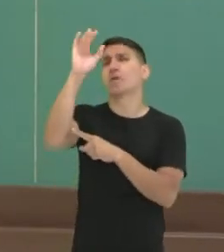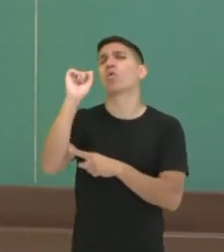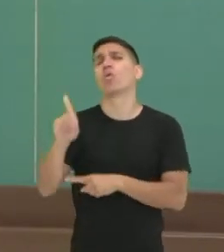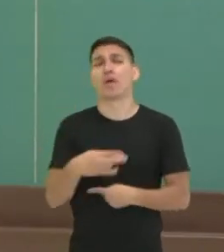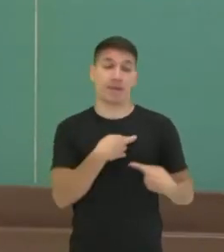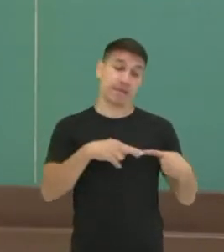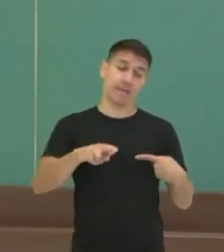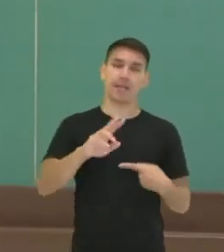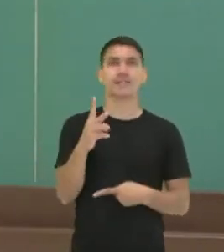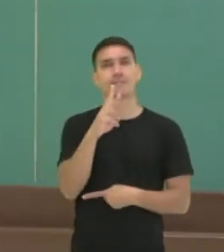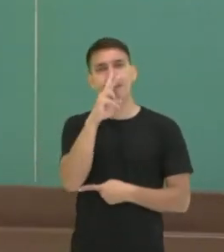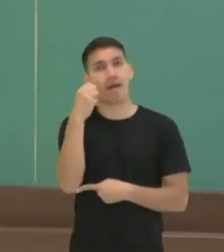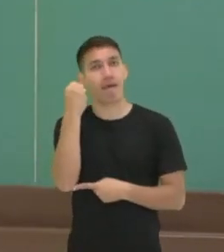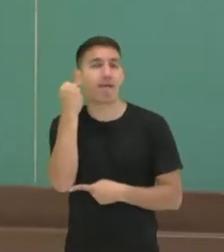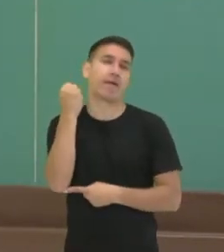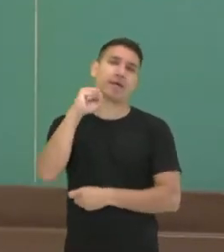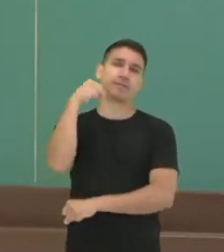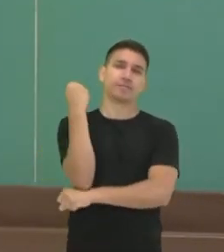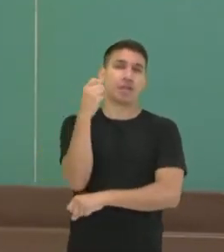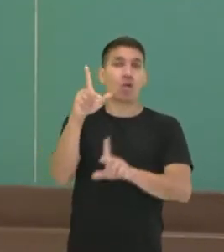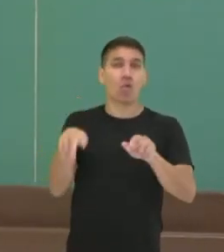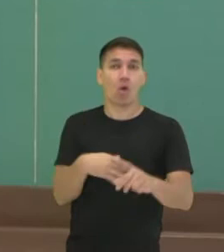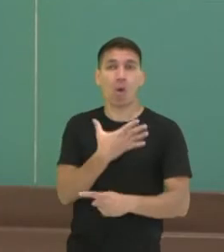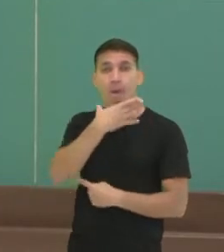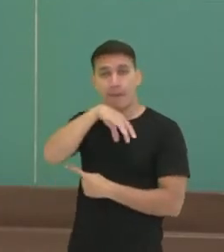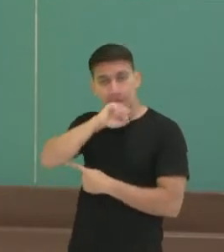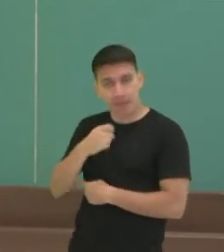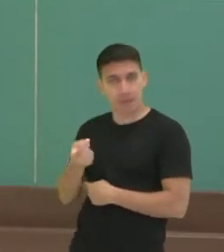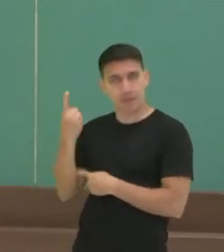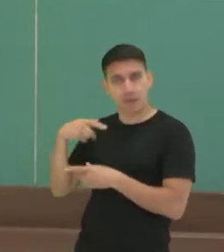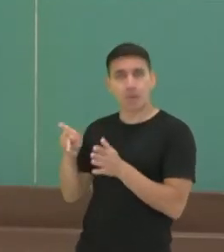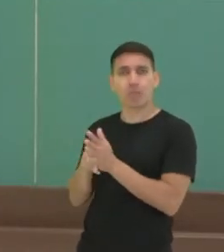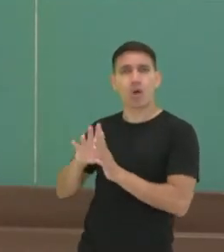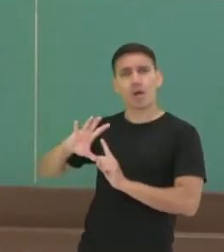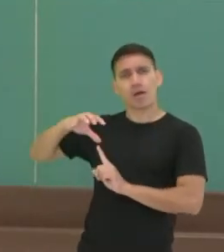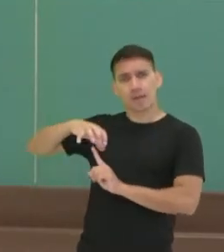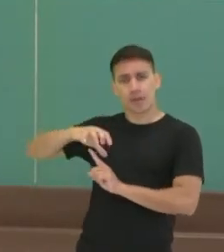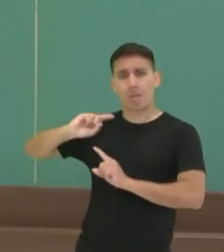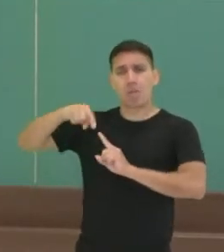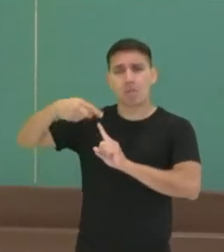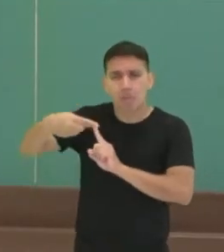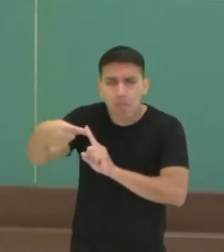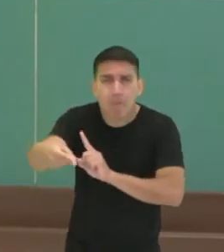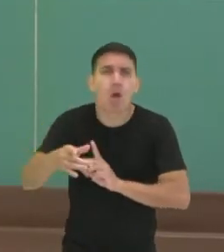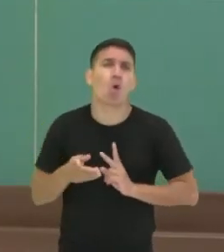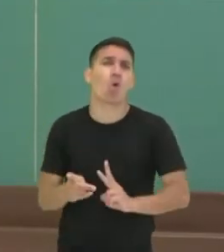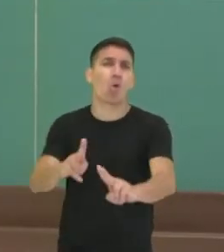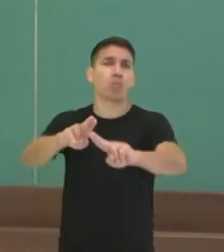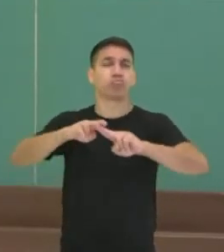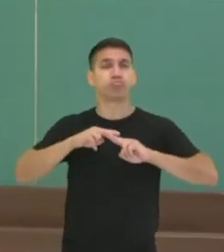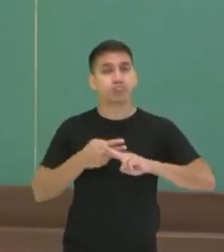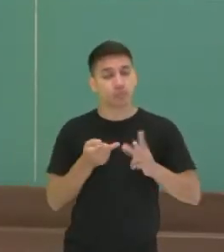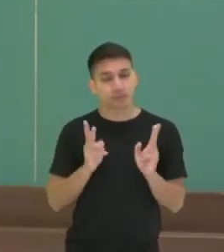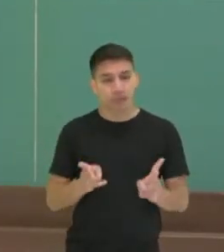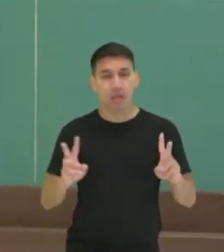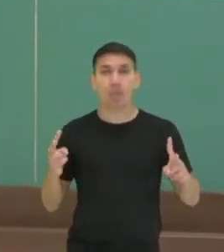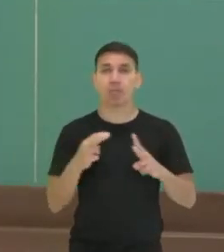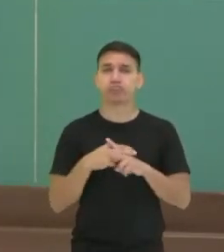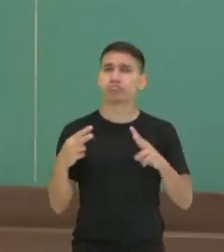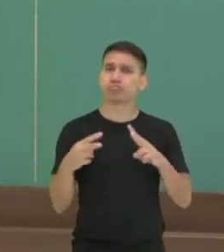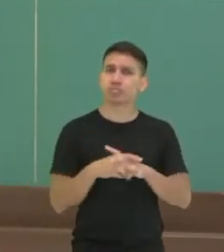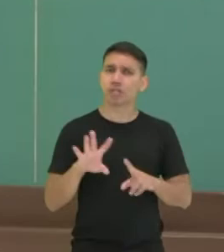religião que ele defendia como seu pai, e era uma linhagem de reis guerreiros, então ele estava sempre presente nas batalhas e defendendo a sua